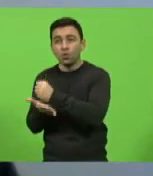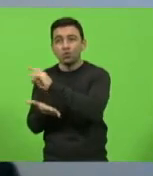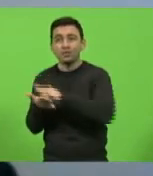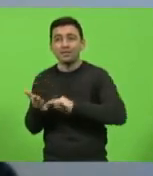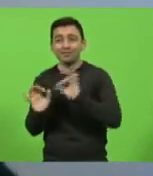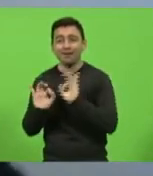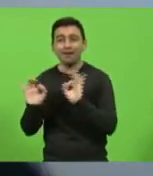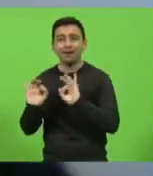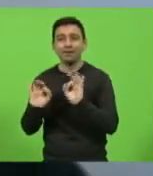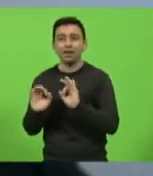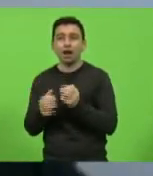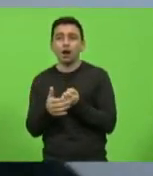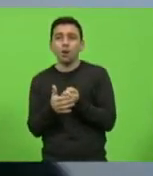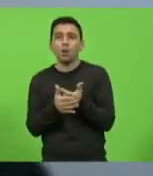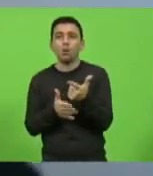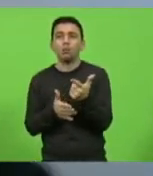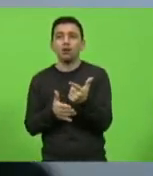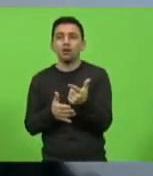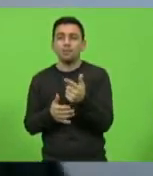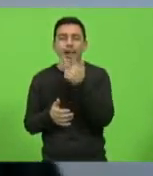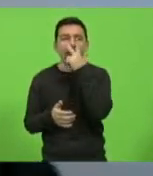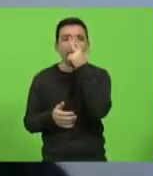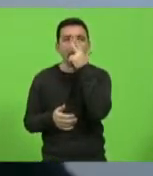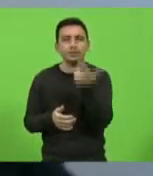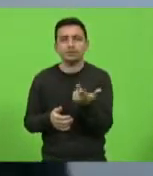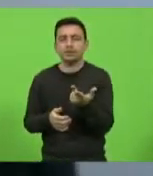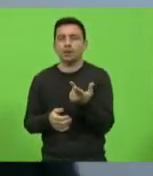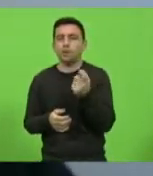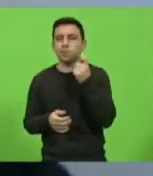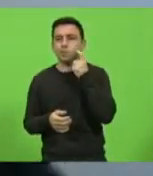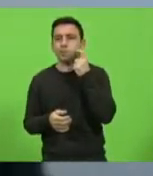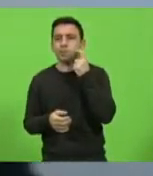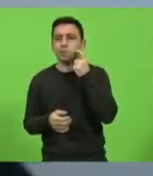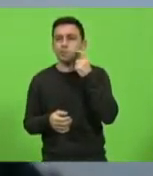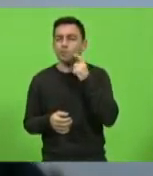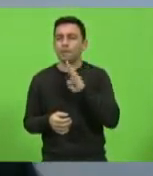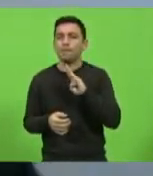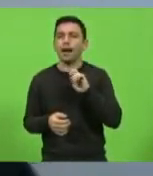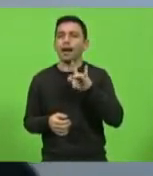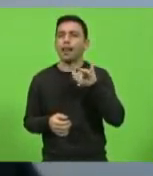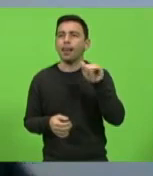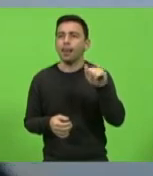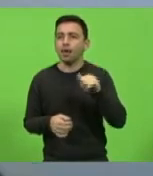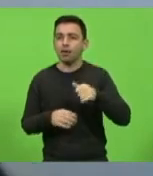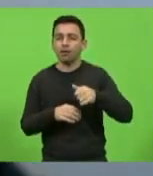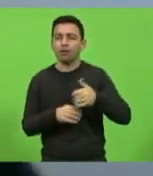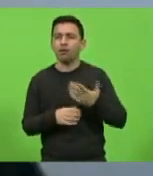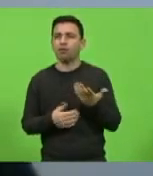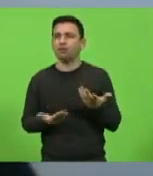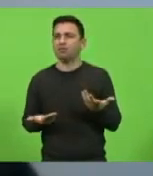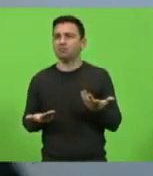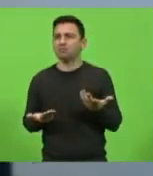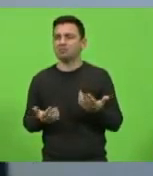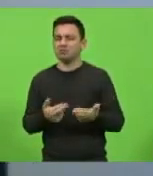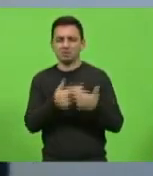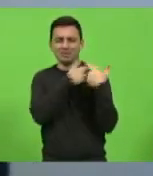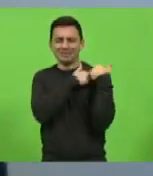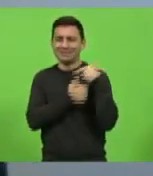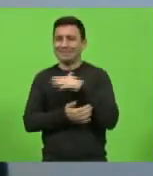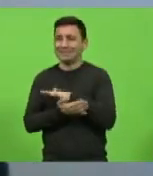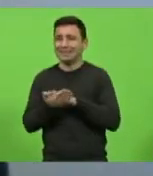compra fosse de centavos, de uma bala na venda da esquina, em uma irresponsabilidade vergonhosa a todos